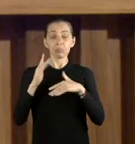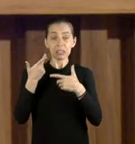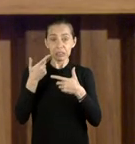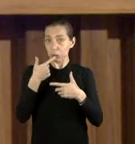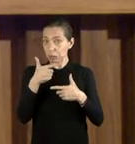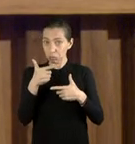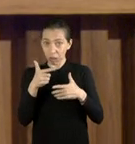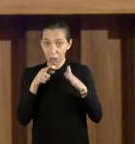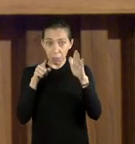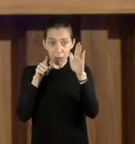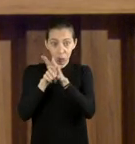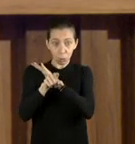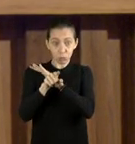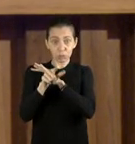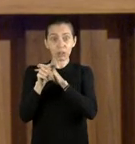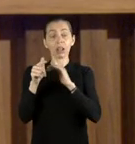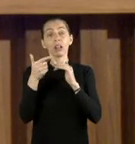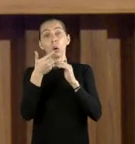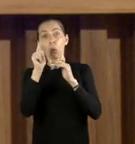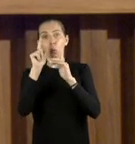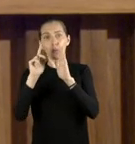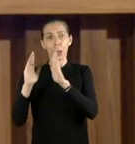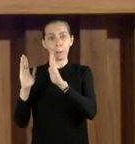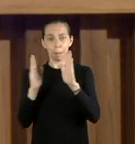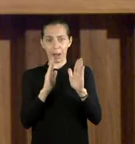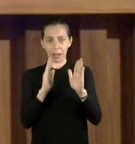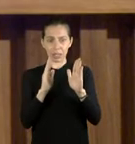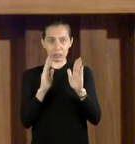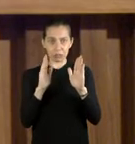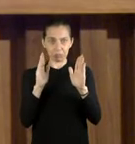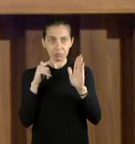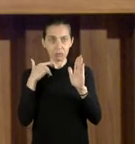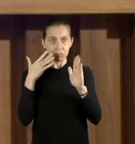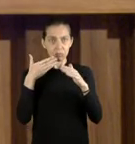para essa parte mais de uma visão que a gente tem do futuro.